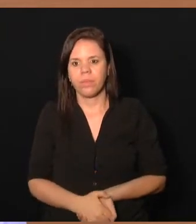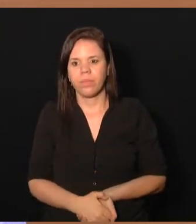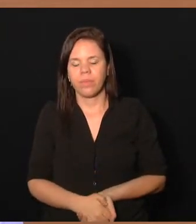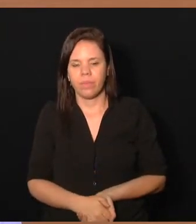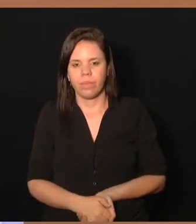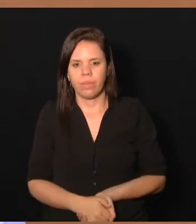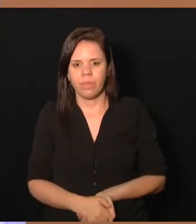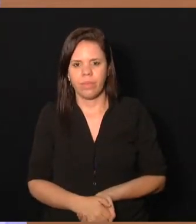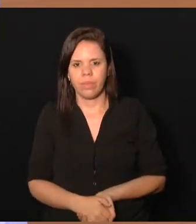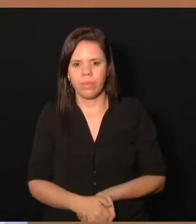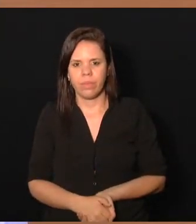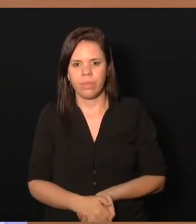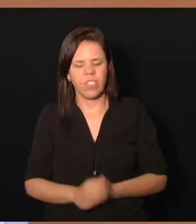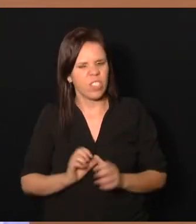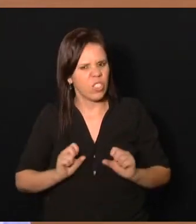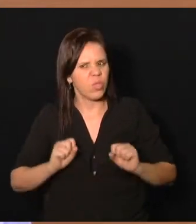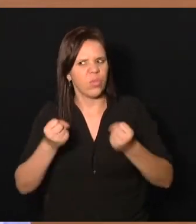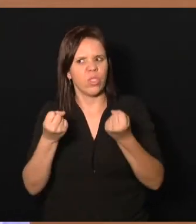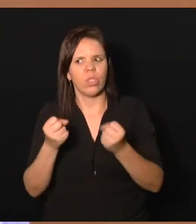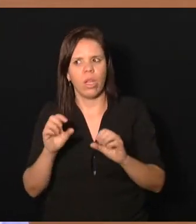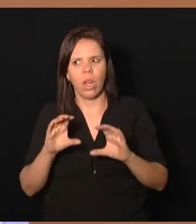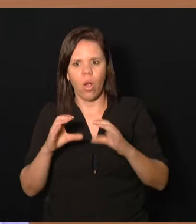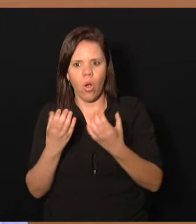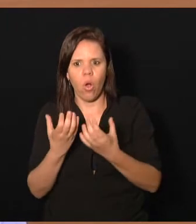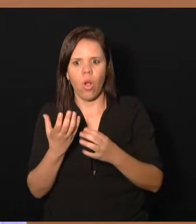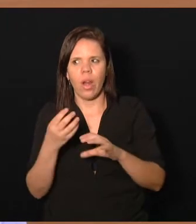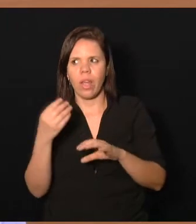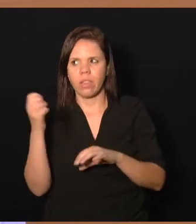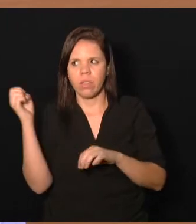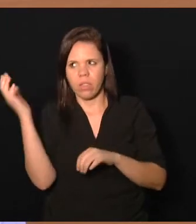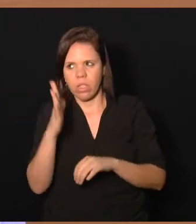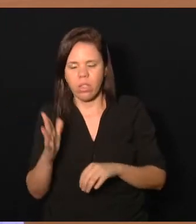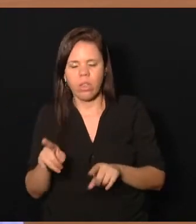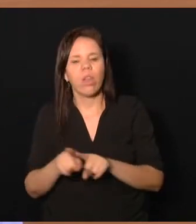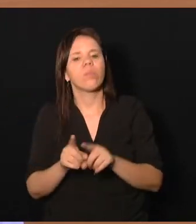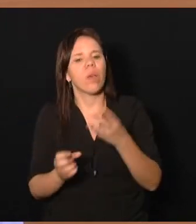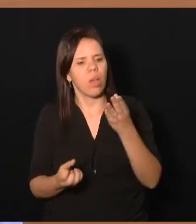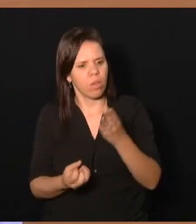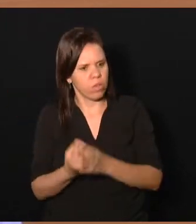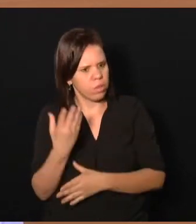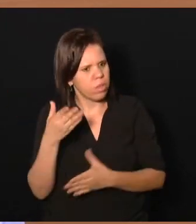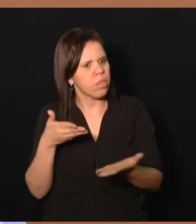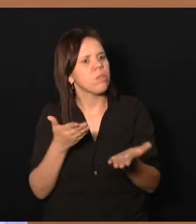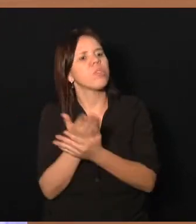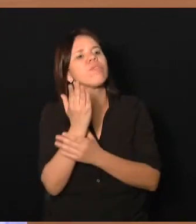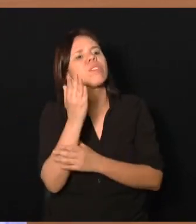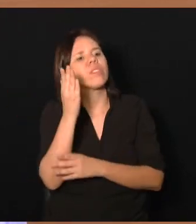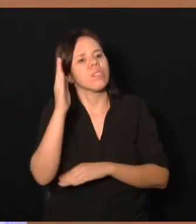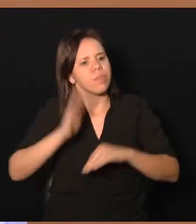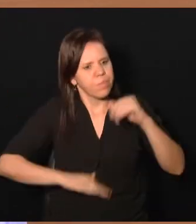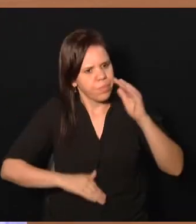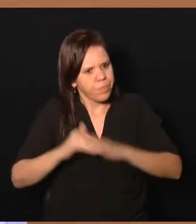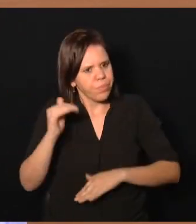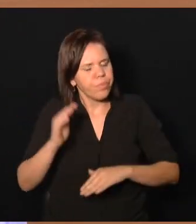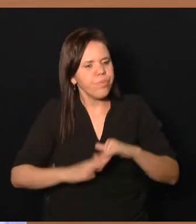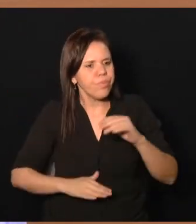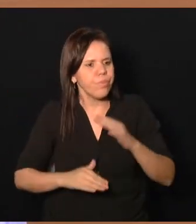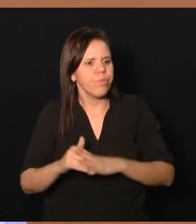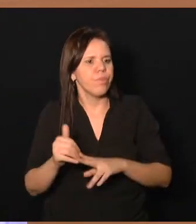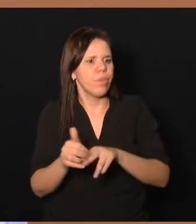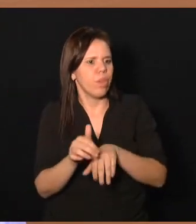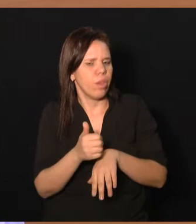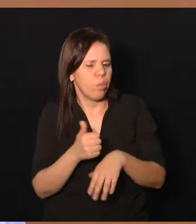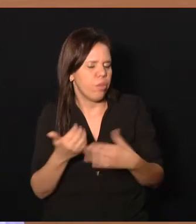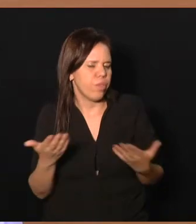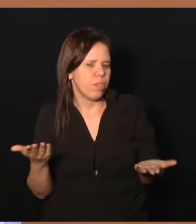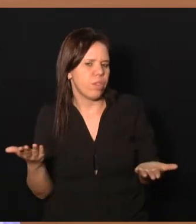dar uma forçadinha no Congresso Nacional para que isso aconteça, a regulamentação dessa profissão, porque todas as profissões,